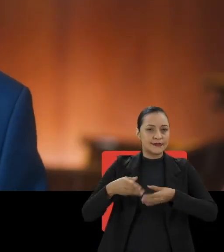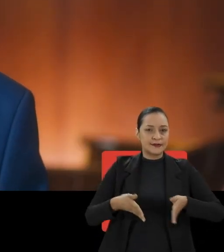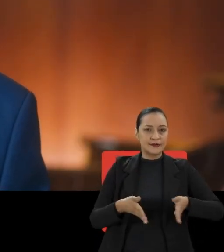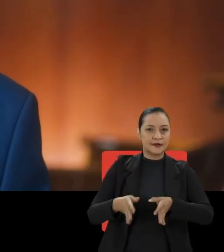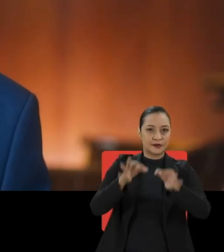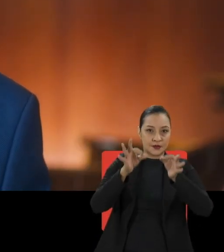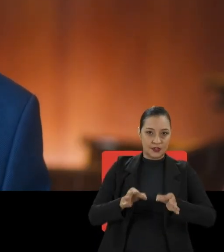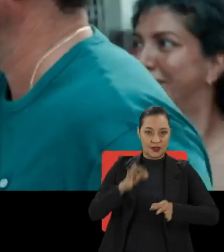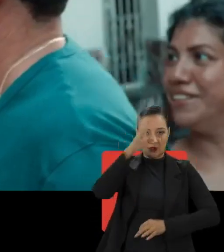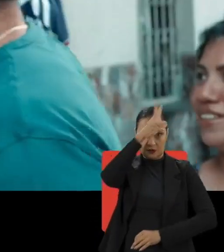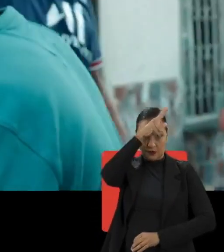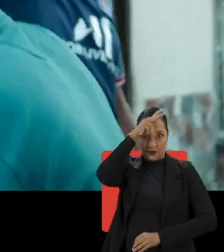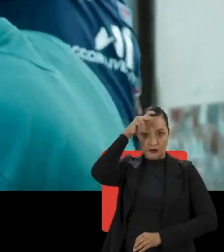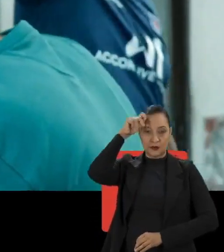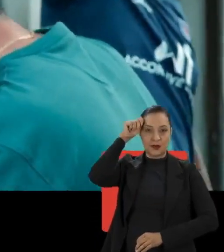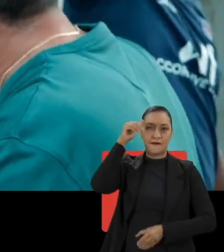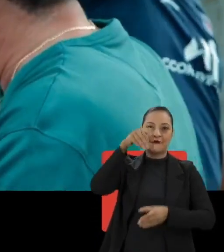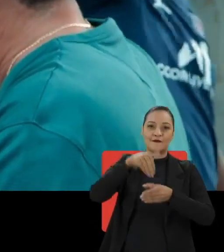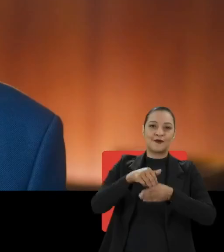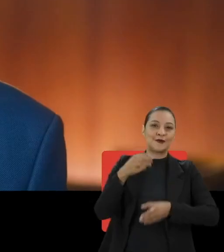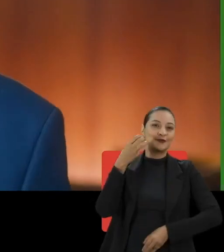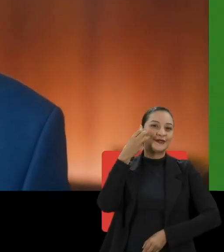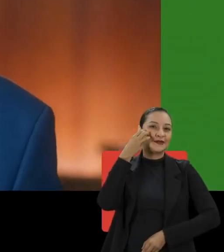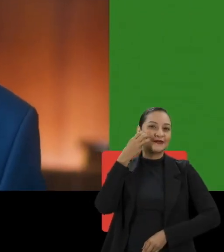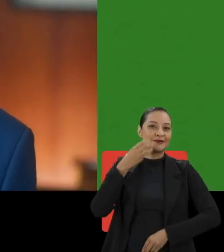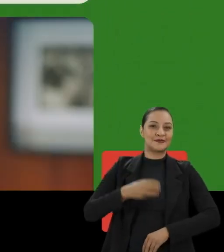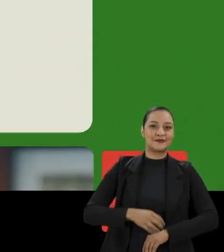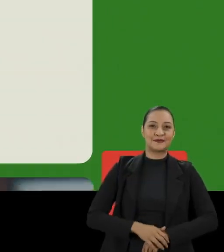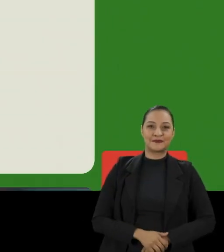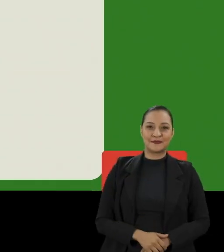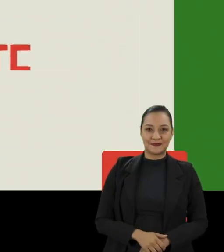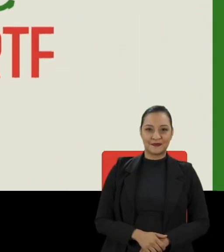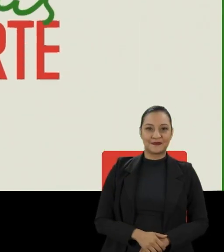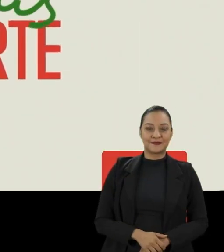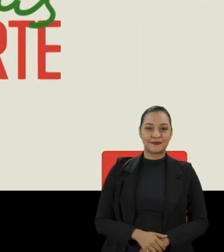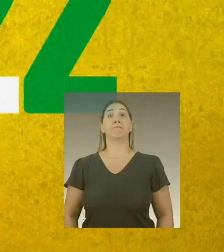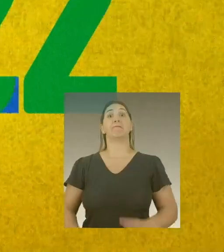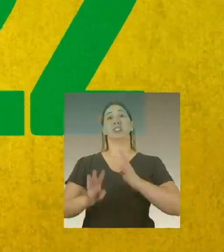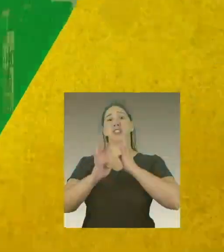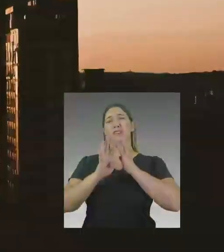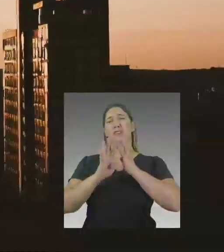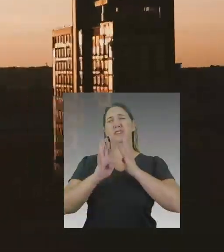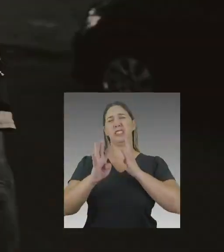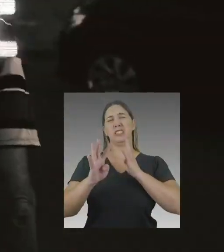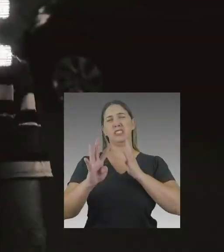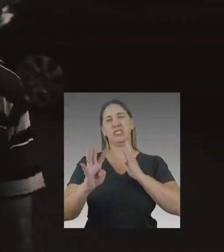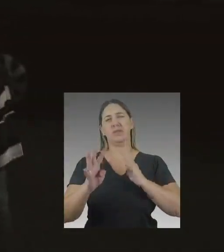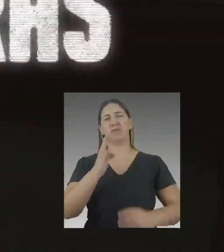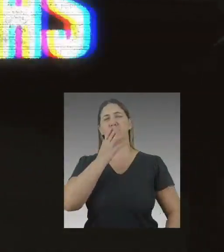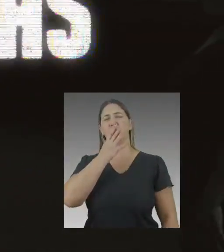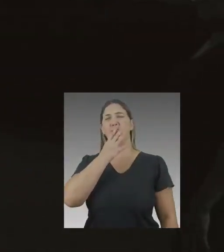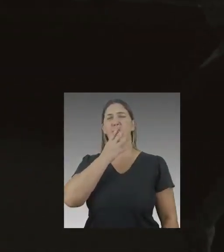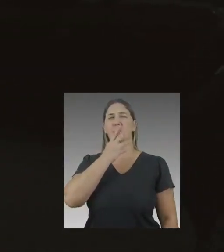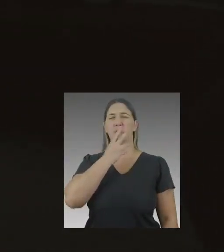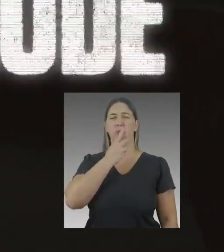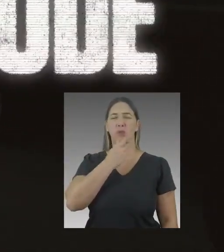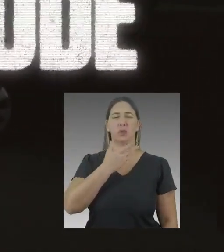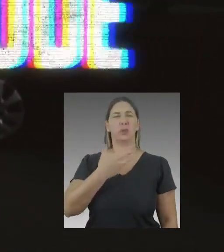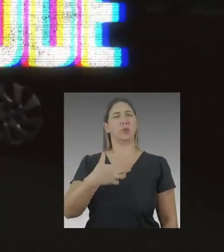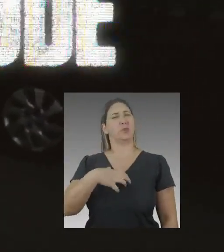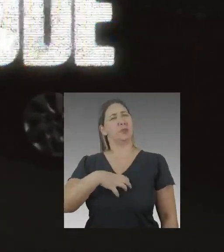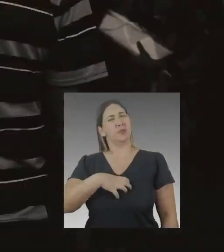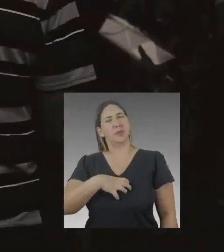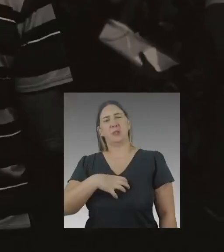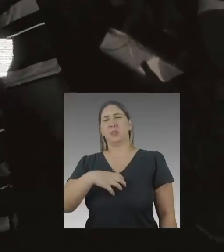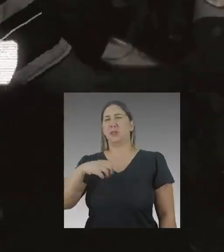colocar a sua cidade no rumo certo. Em Manaus, vote Marcelo Ramos. É triste passar horas na fila do posto